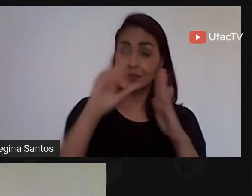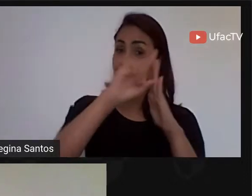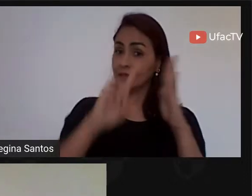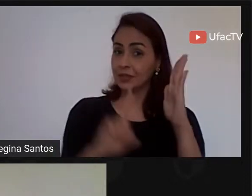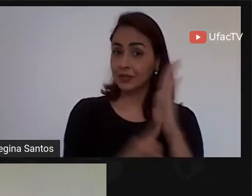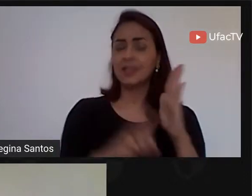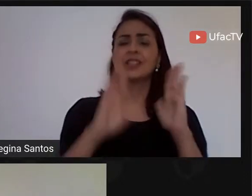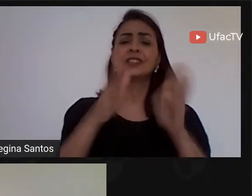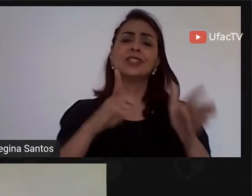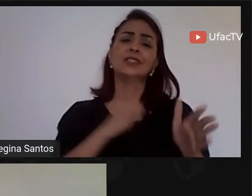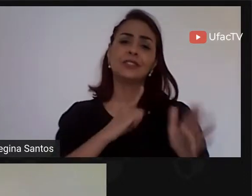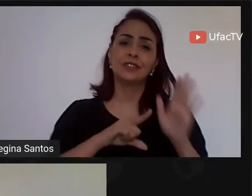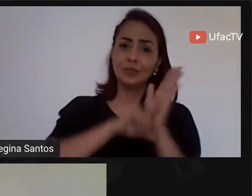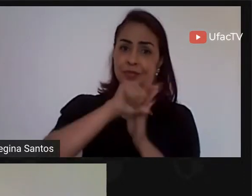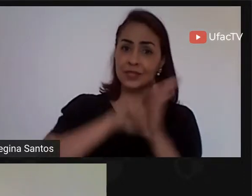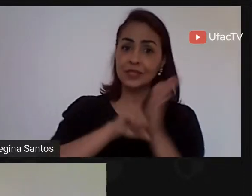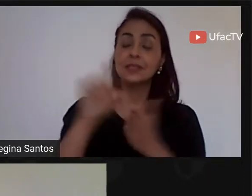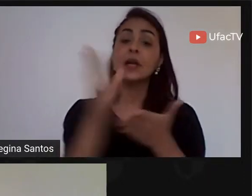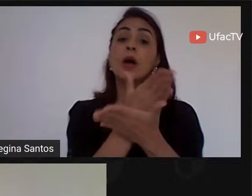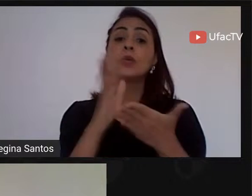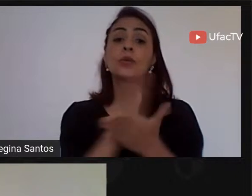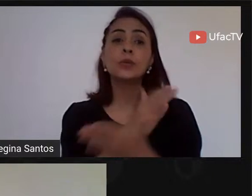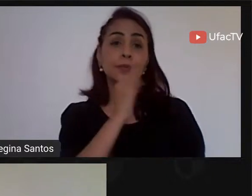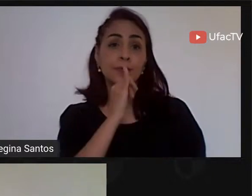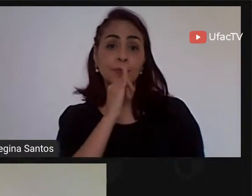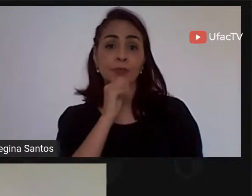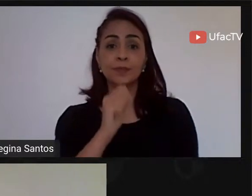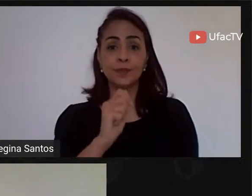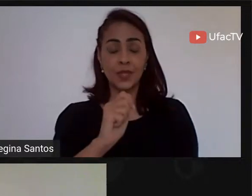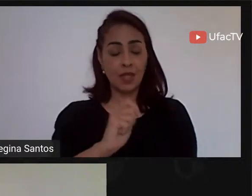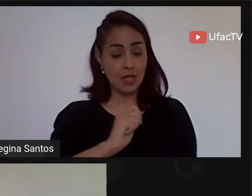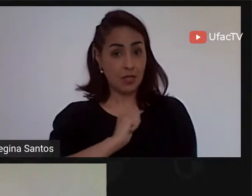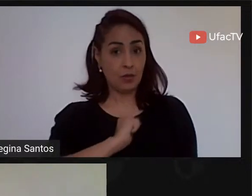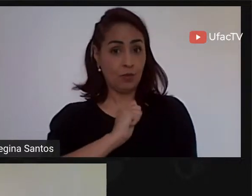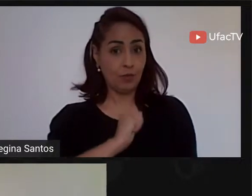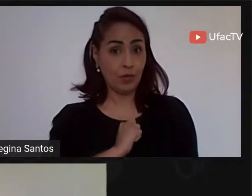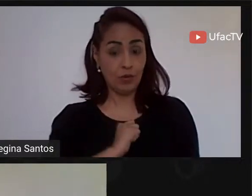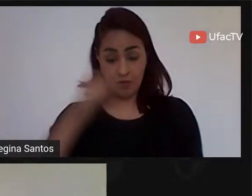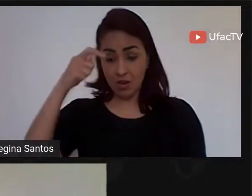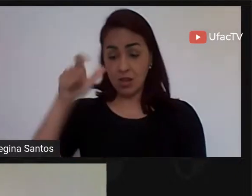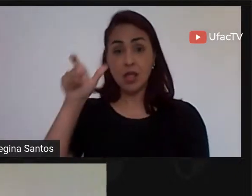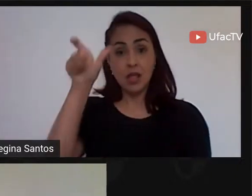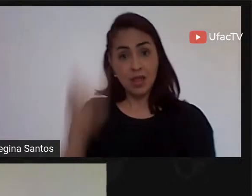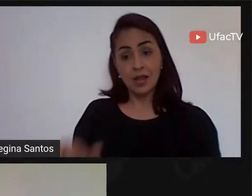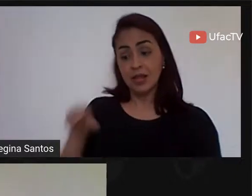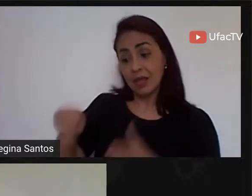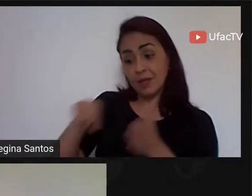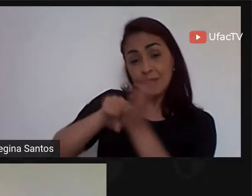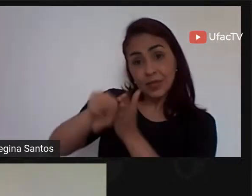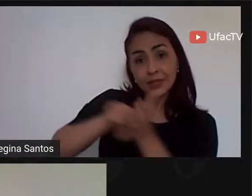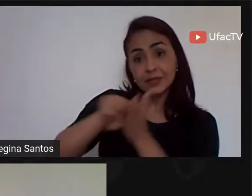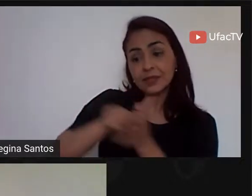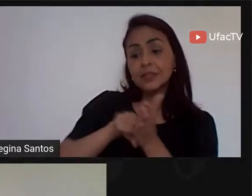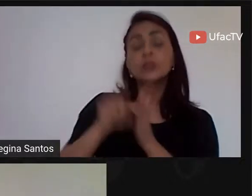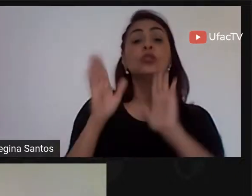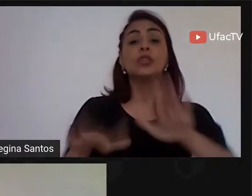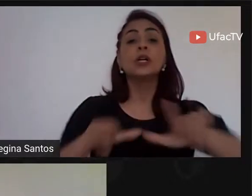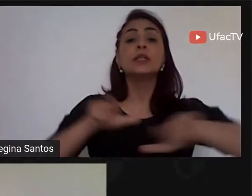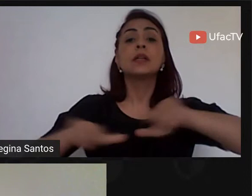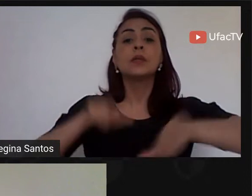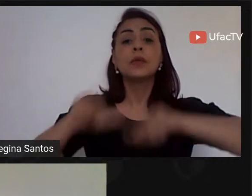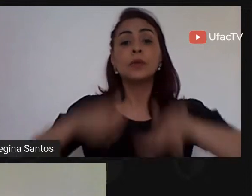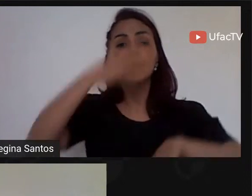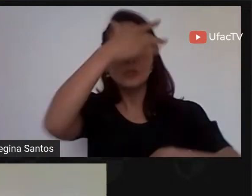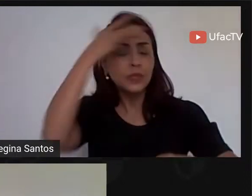antropólogos, por exemplo, como o professor Brian Stritt, que trabalhou com pessoas analfabetas, semi-analfabetas no Reino Unido,